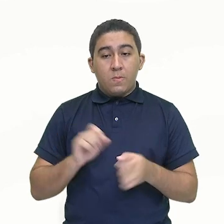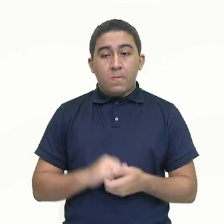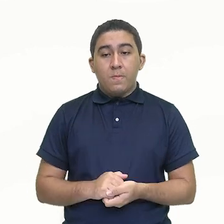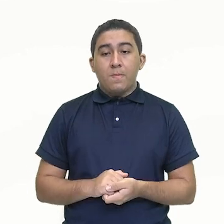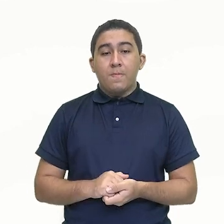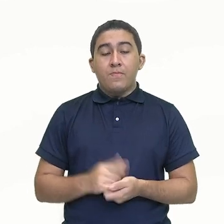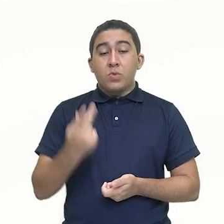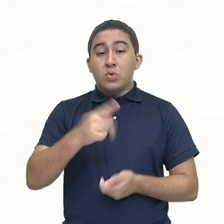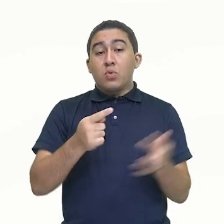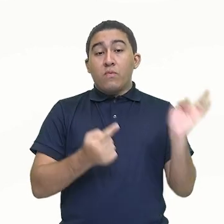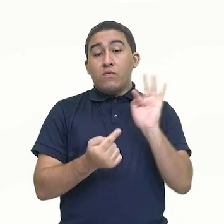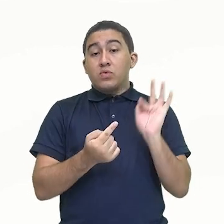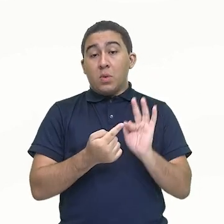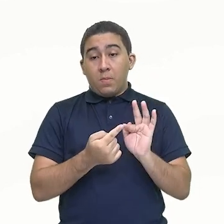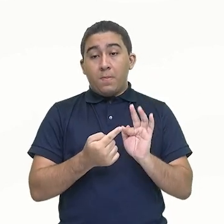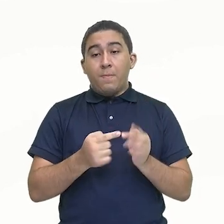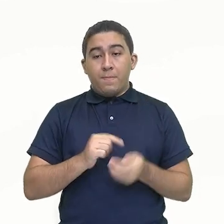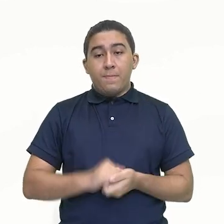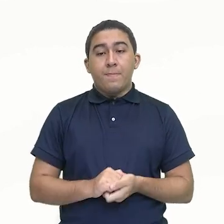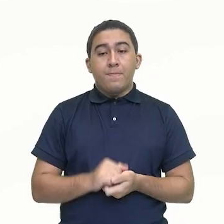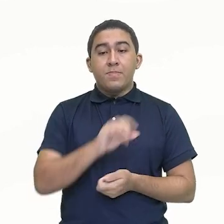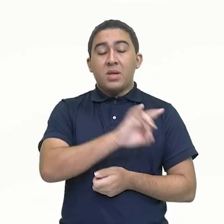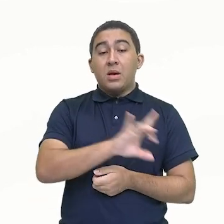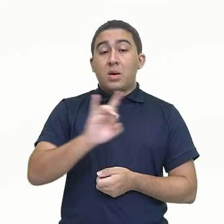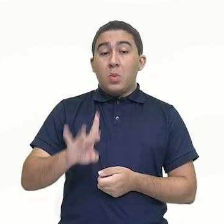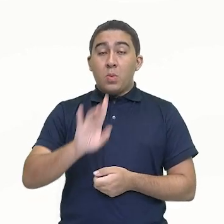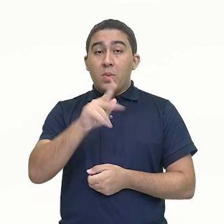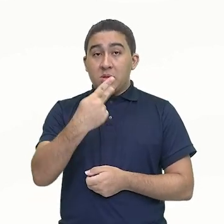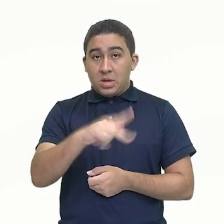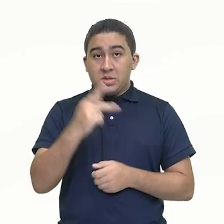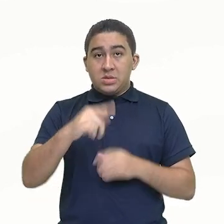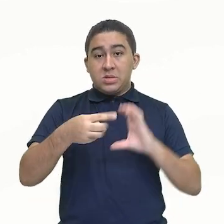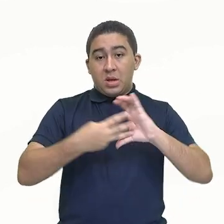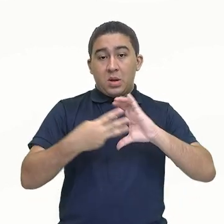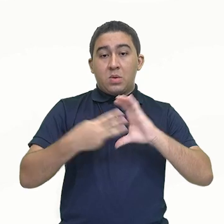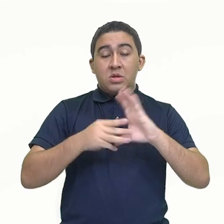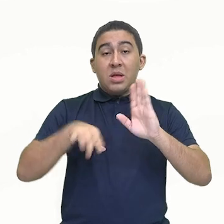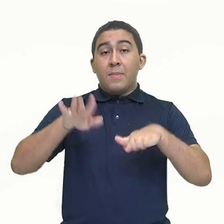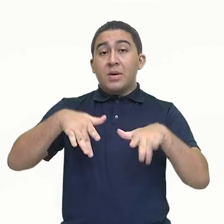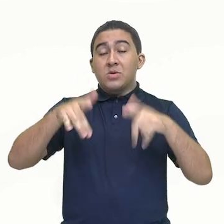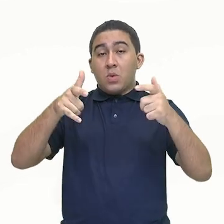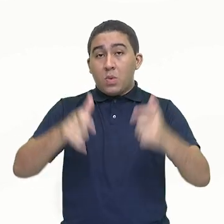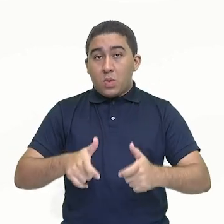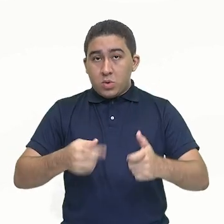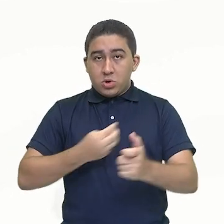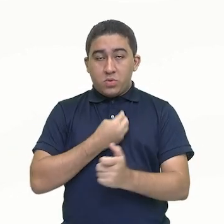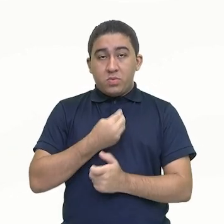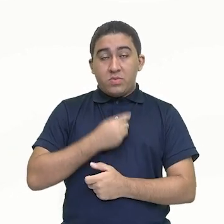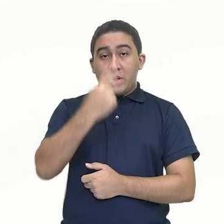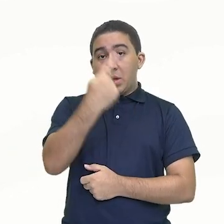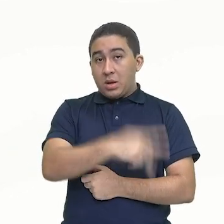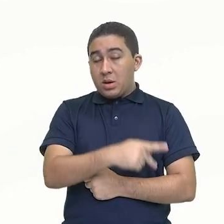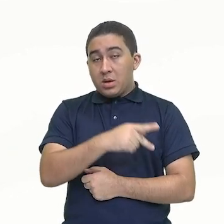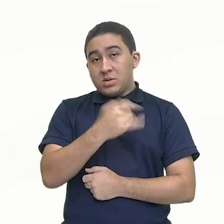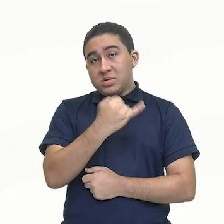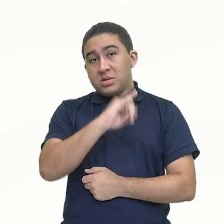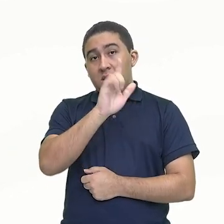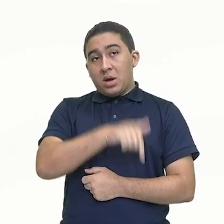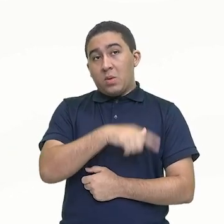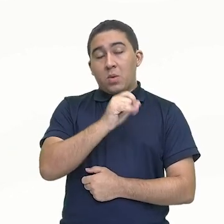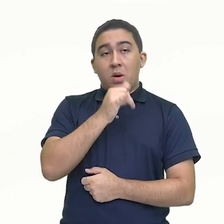suas funções. Cada uma dessas células, dependendo do organismo onde esteja, se for